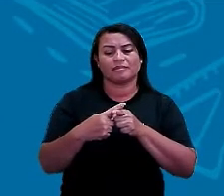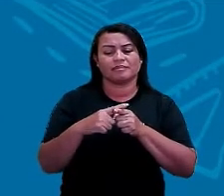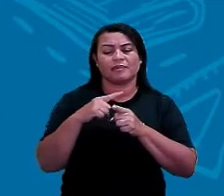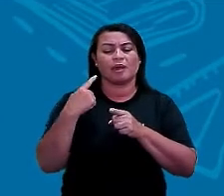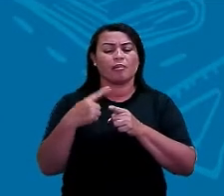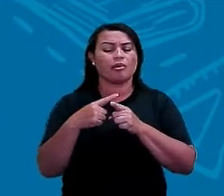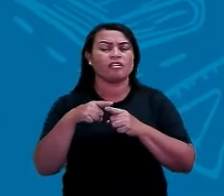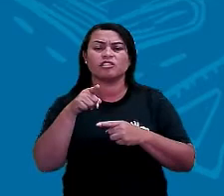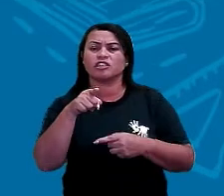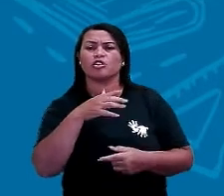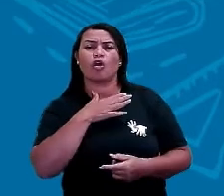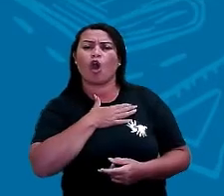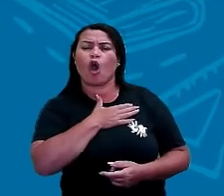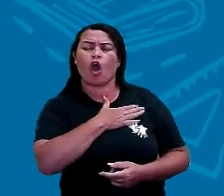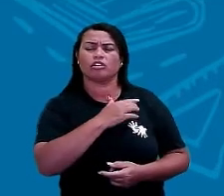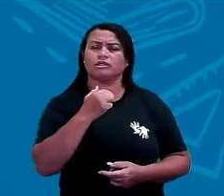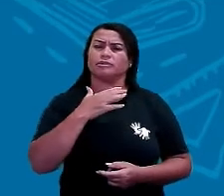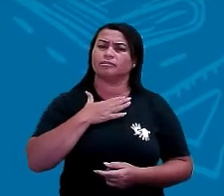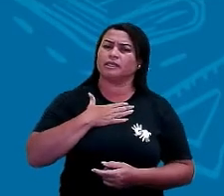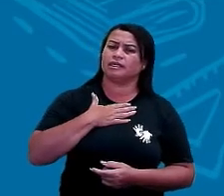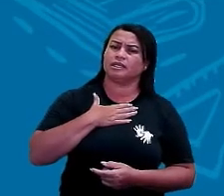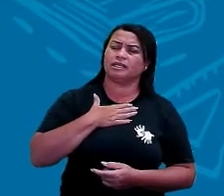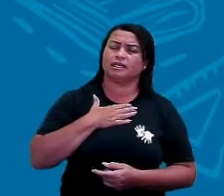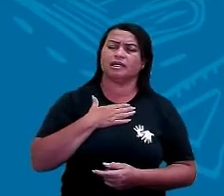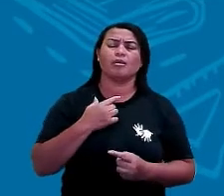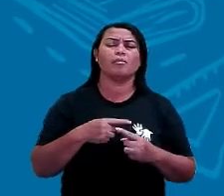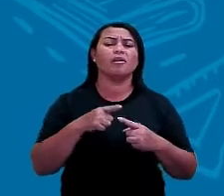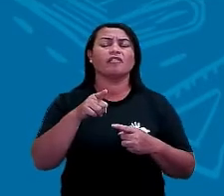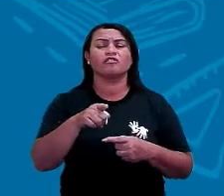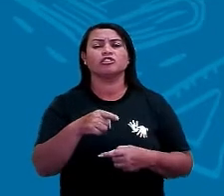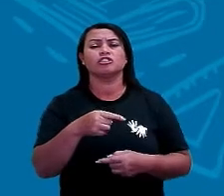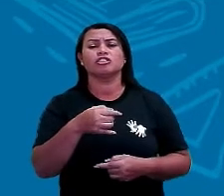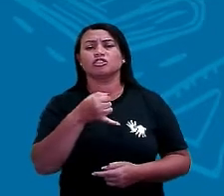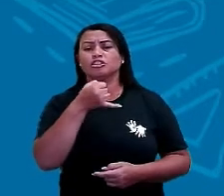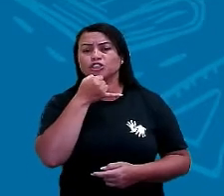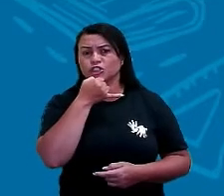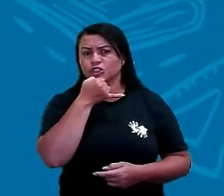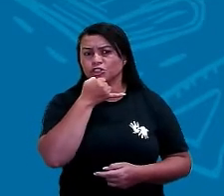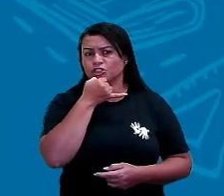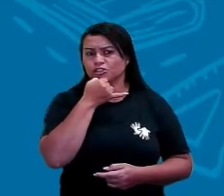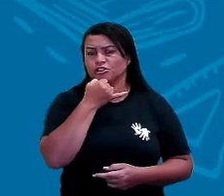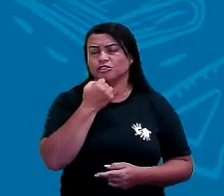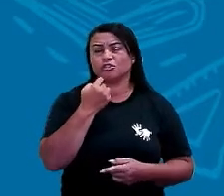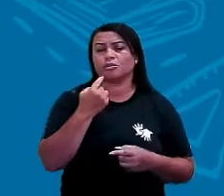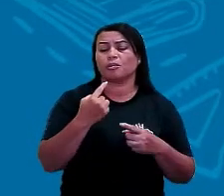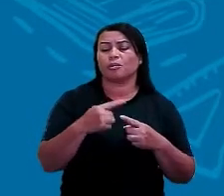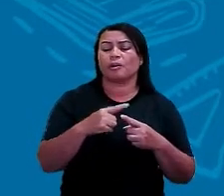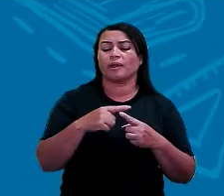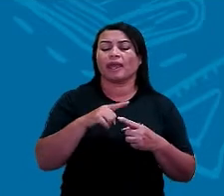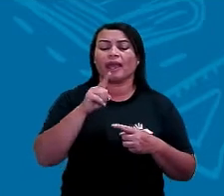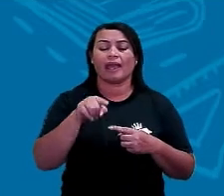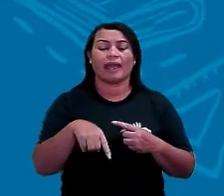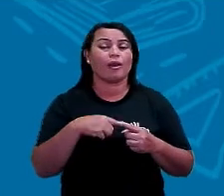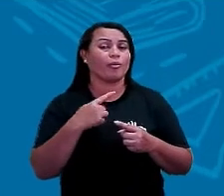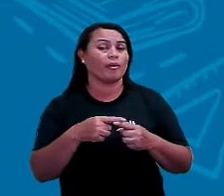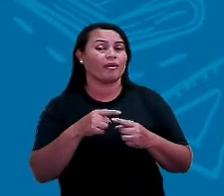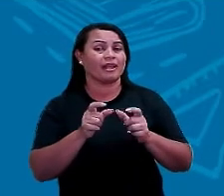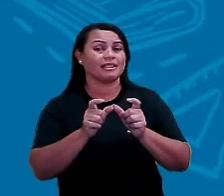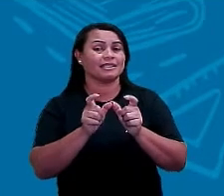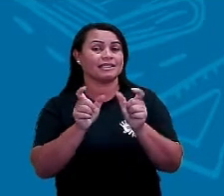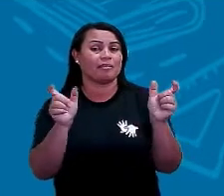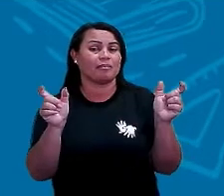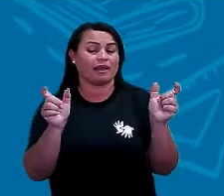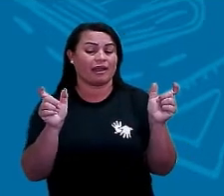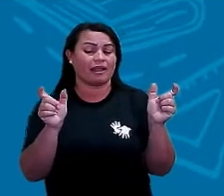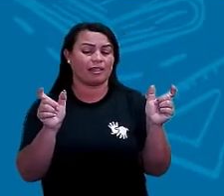que você não gosta de mim? Por que você está triste? Então, esse tipo de porquê é o porquê